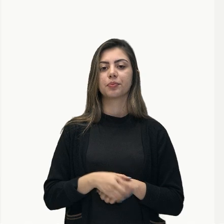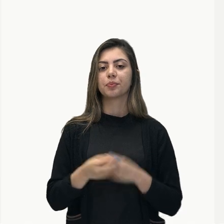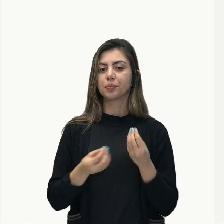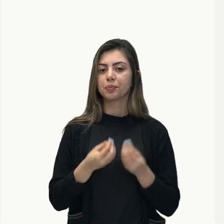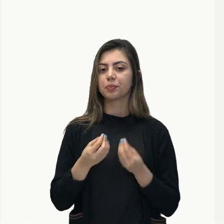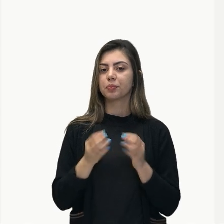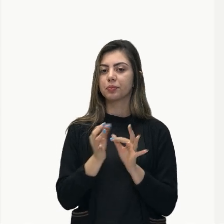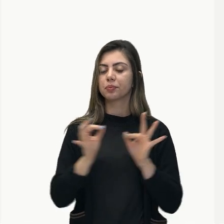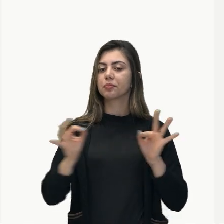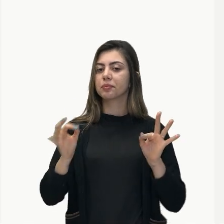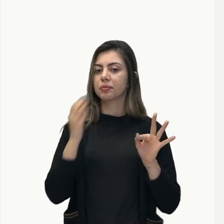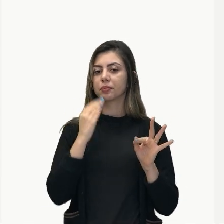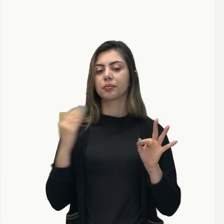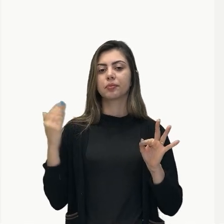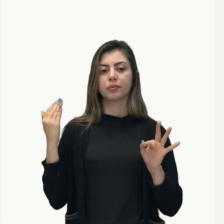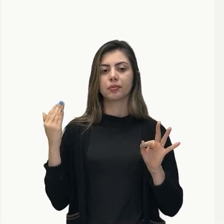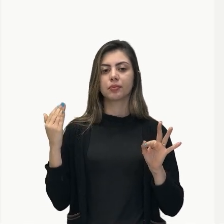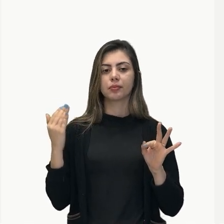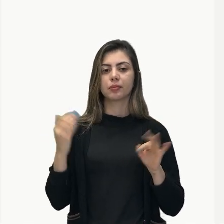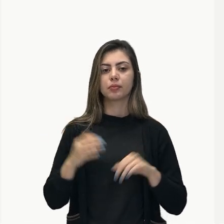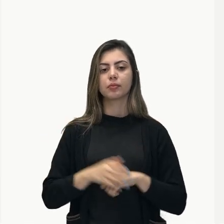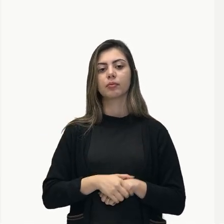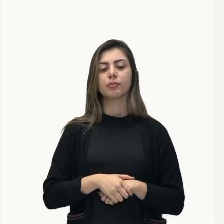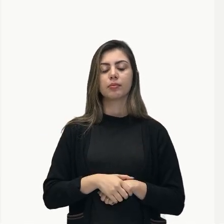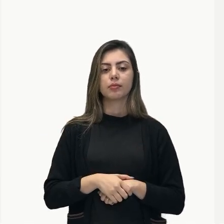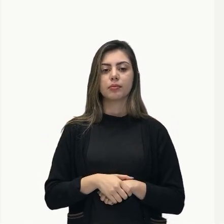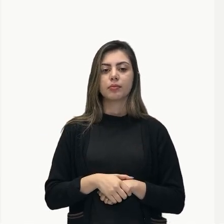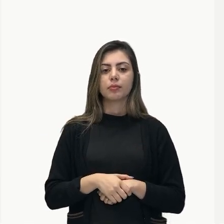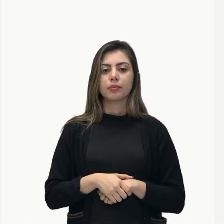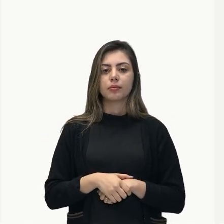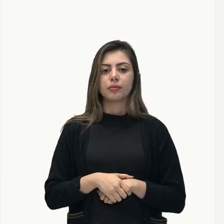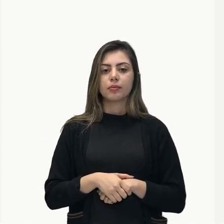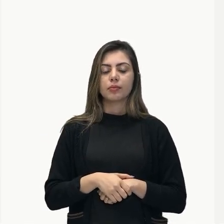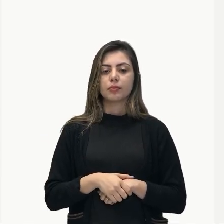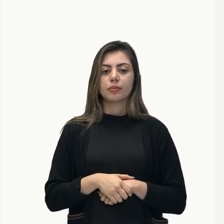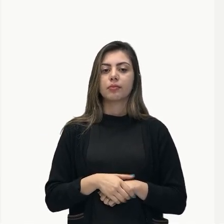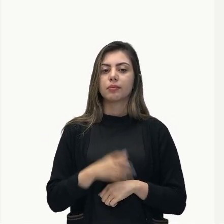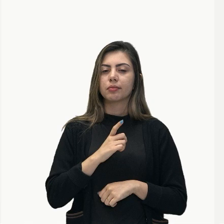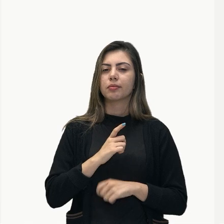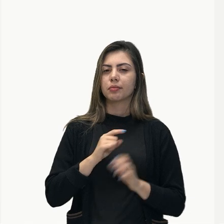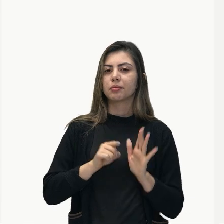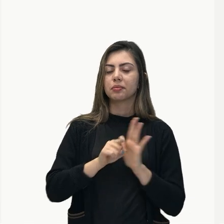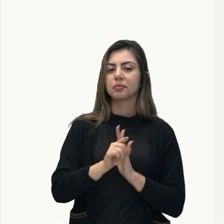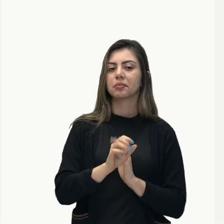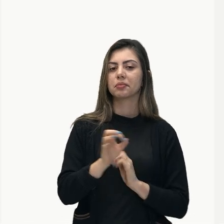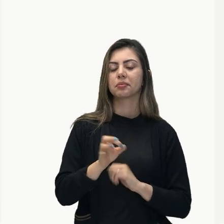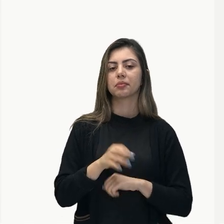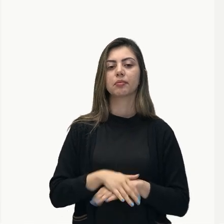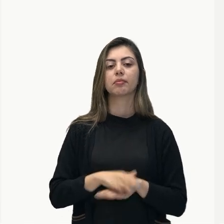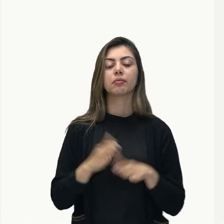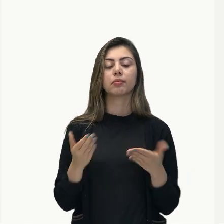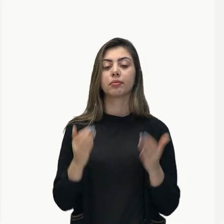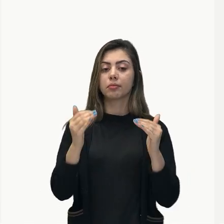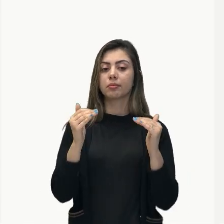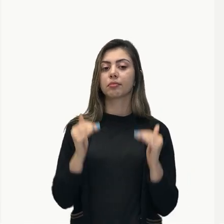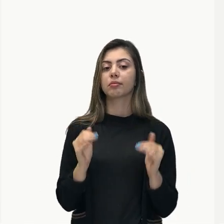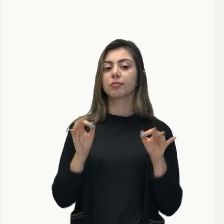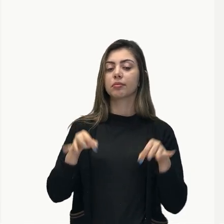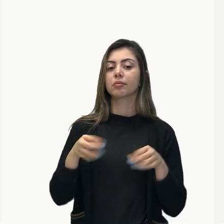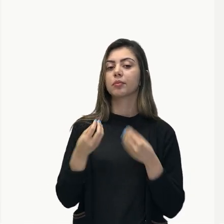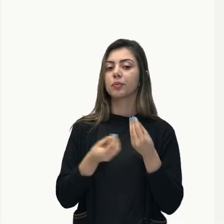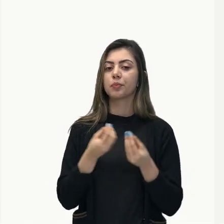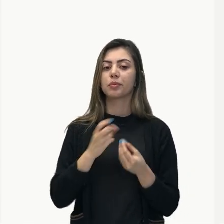verbo da primeira terminação a R. A la gente que vive en la calle é uma pergunta, né? E por fim, nós temos agora o